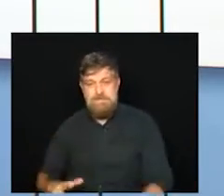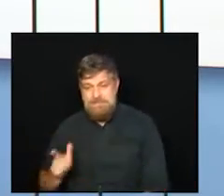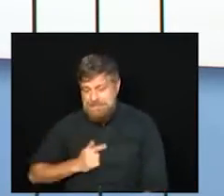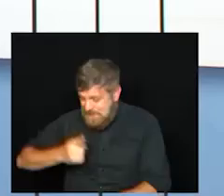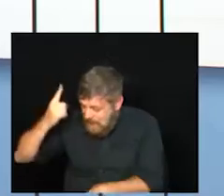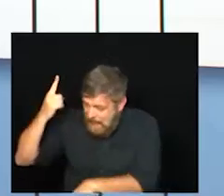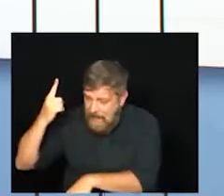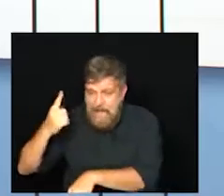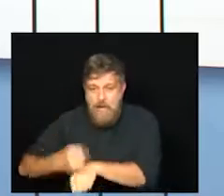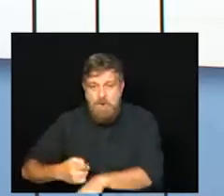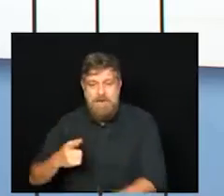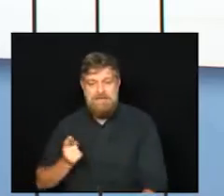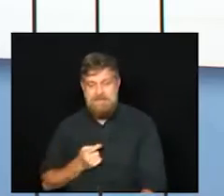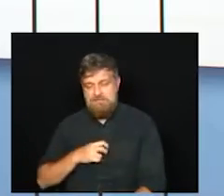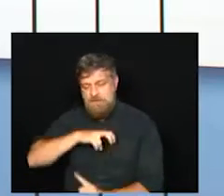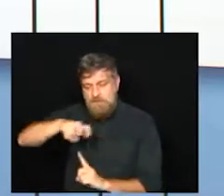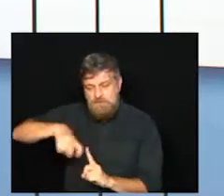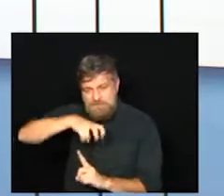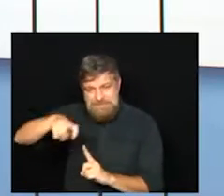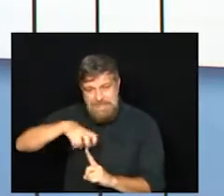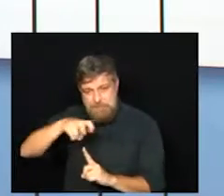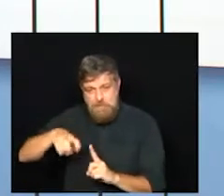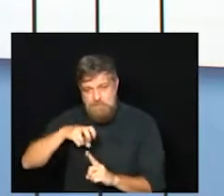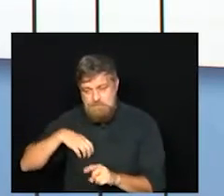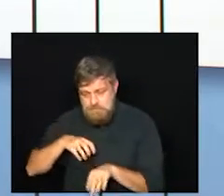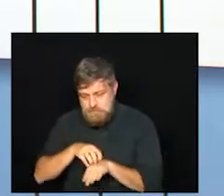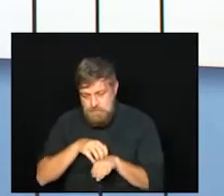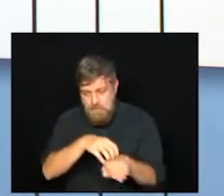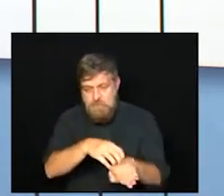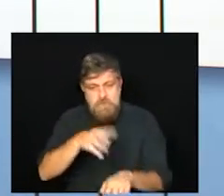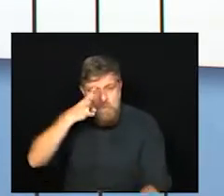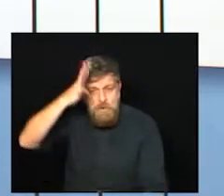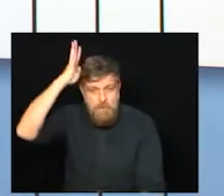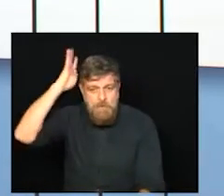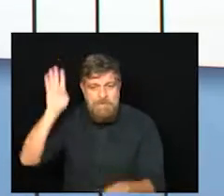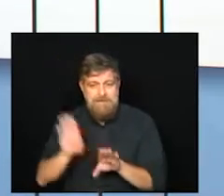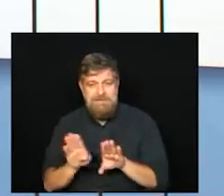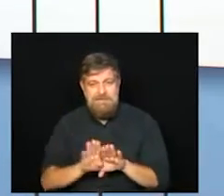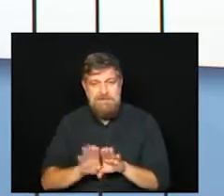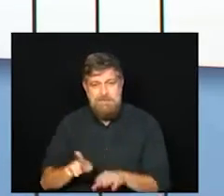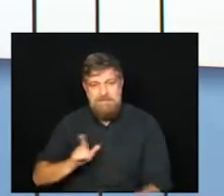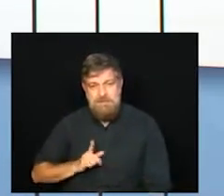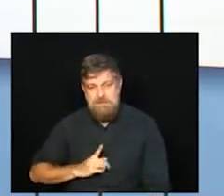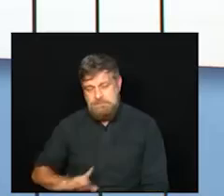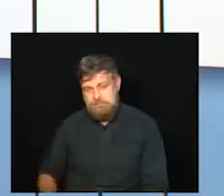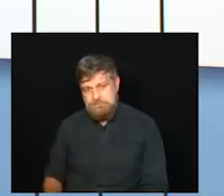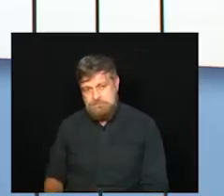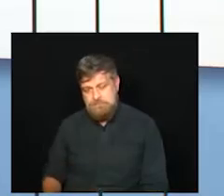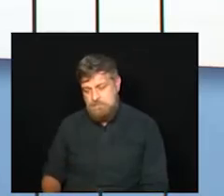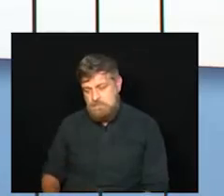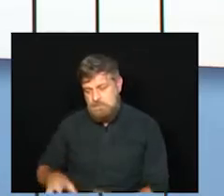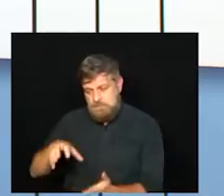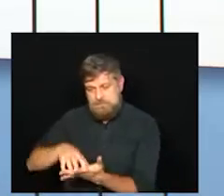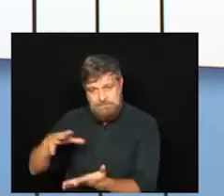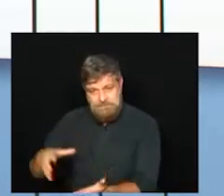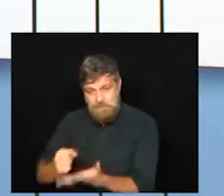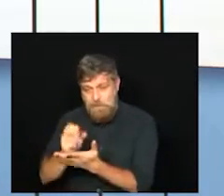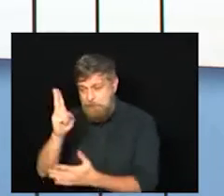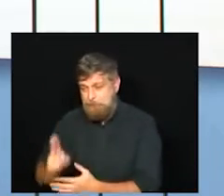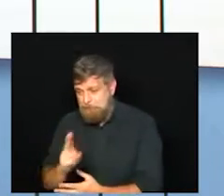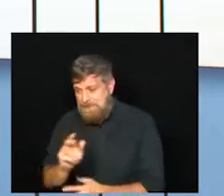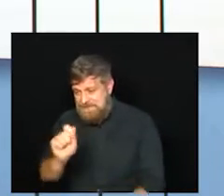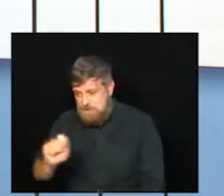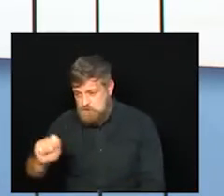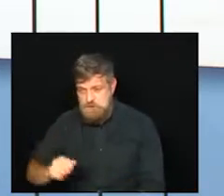imediatamente atendidas pelas equipes do SAMU, Corpo de Bombeiros, encaminhadas para a UPS do Padre Anchieta, do